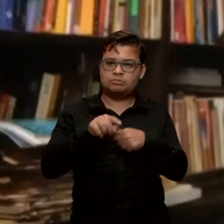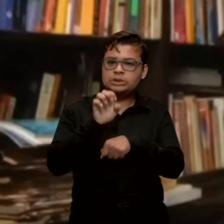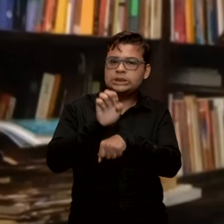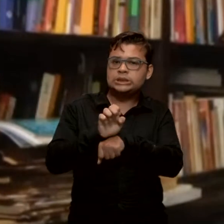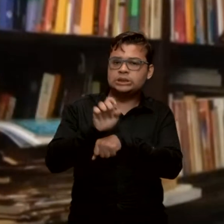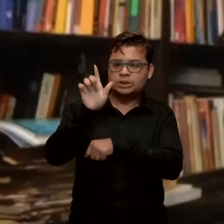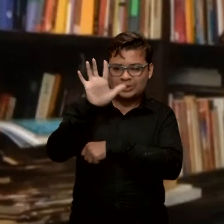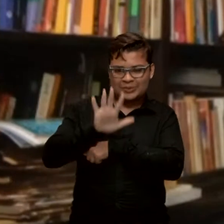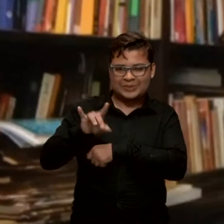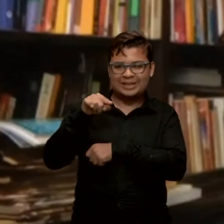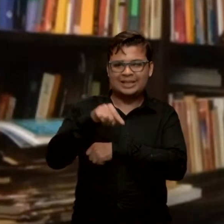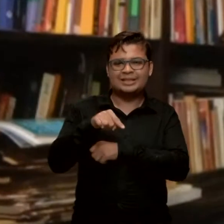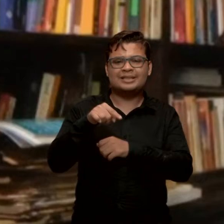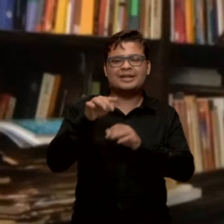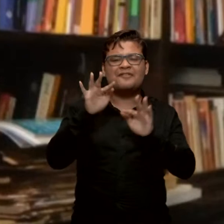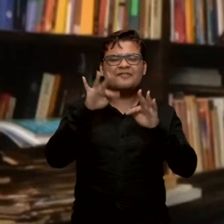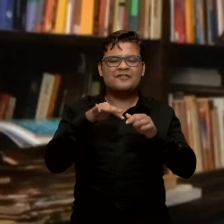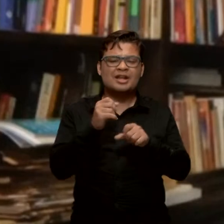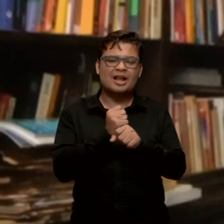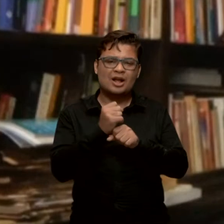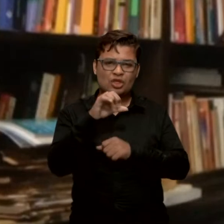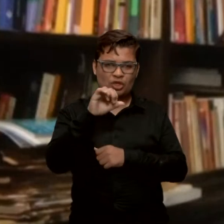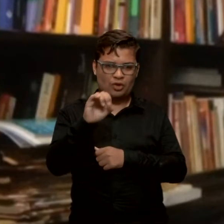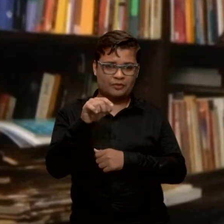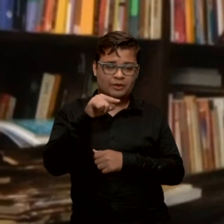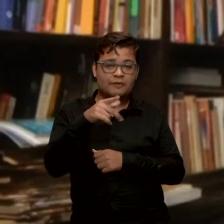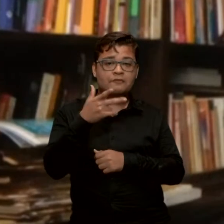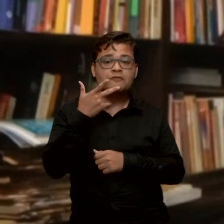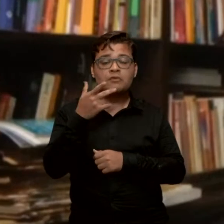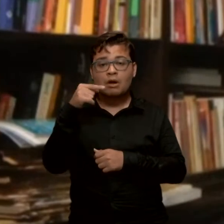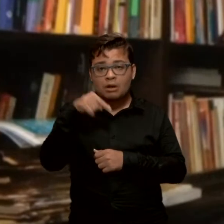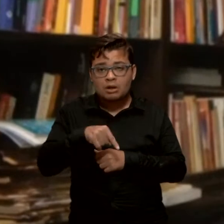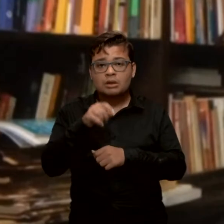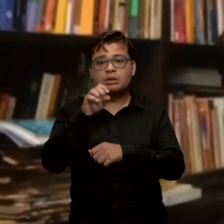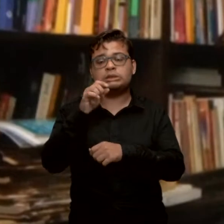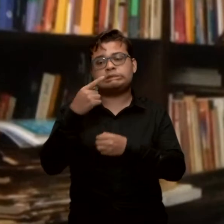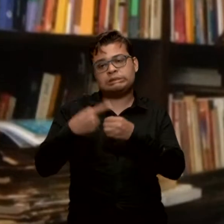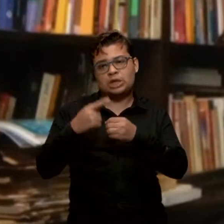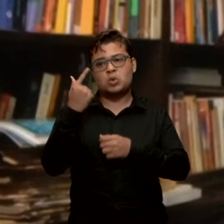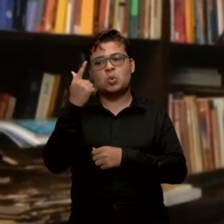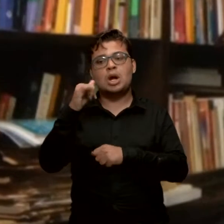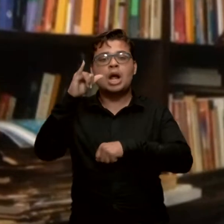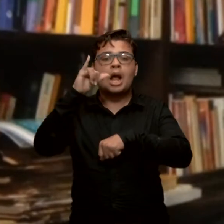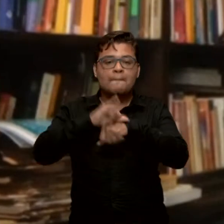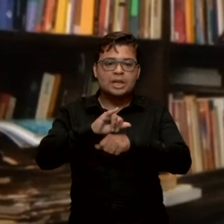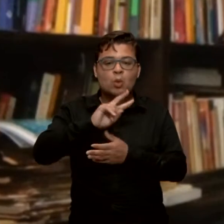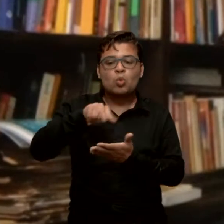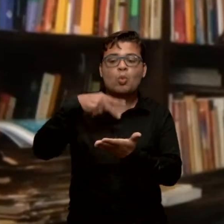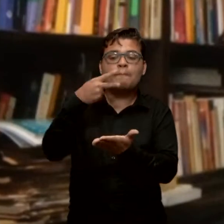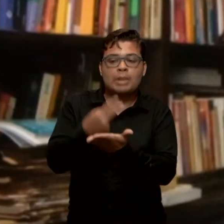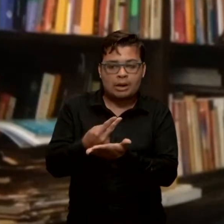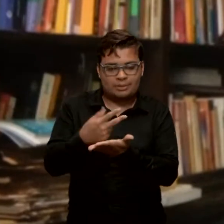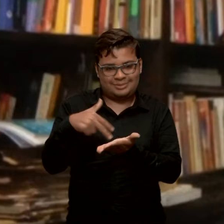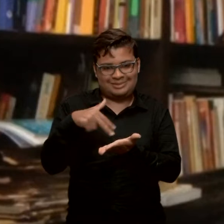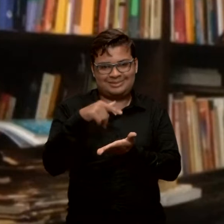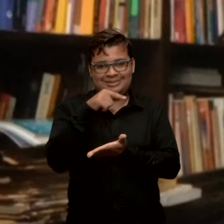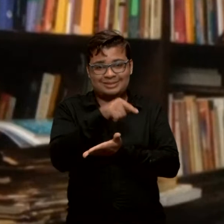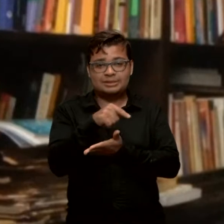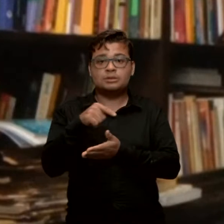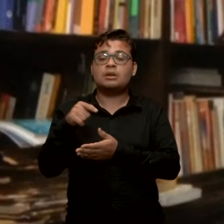dos anos 90, né, que Goiânia era a capital do break, assim. Então, de lá para cá, muita coisa aconteceu, assim,